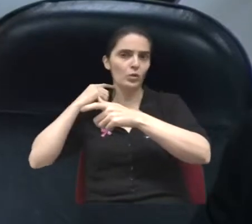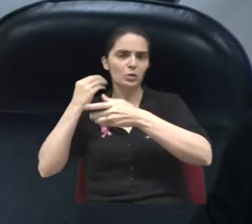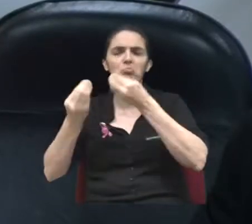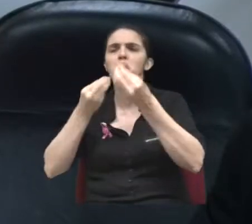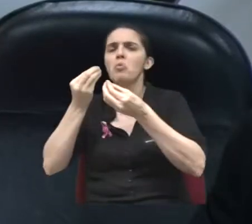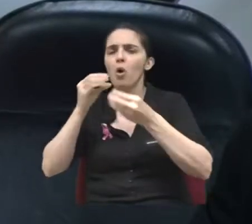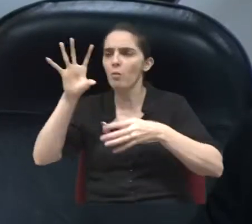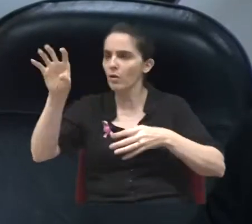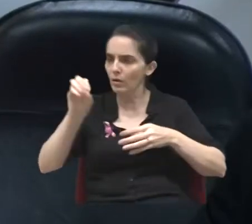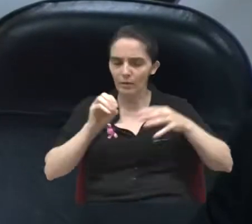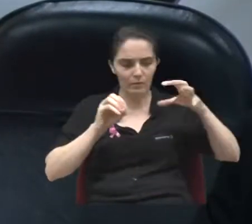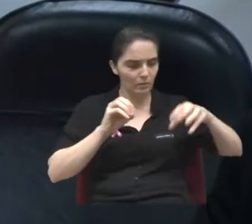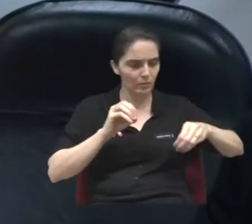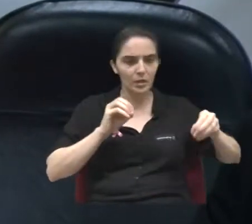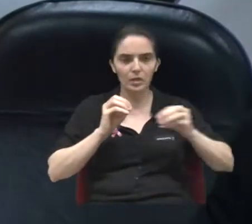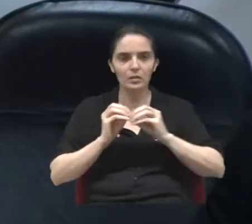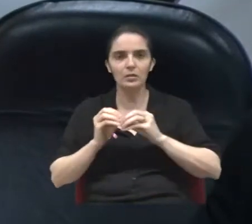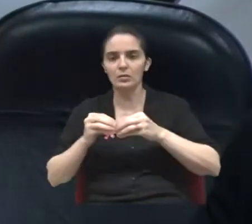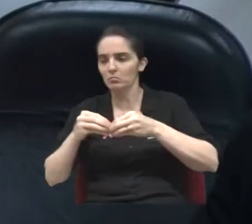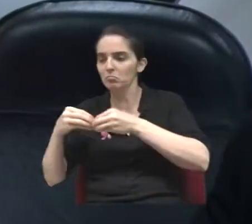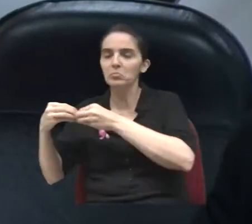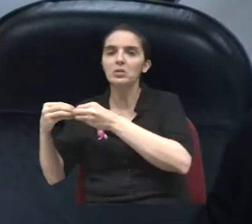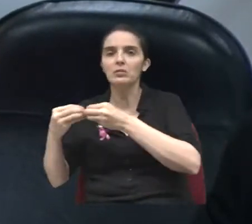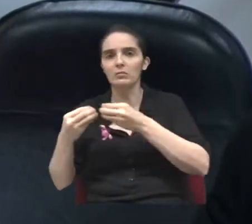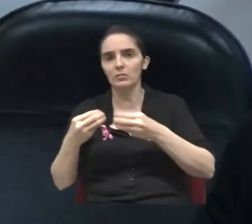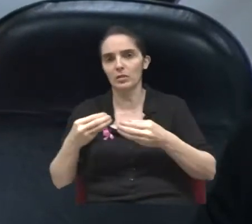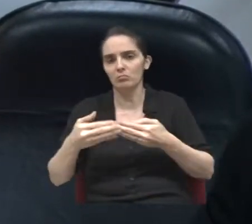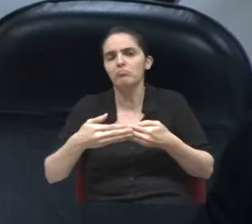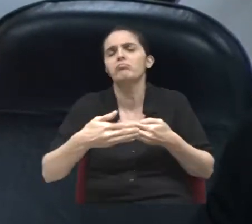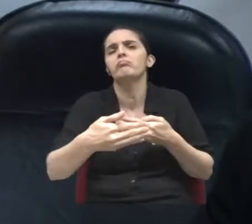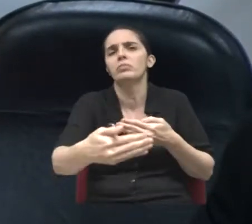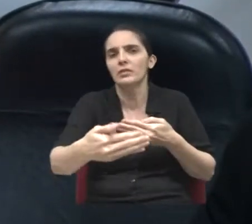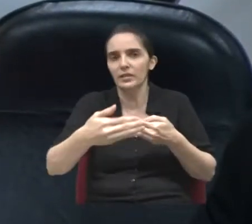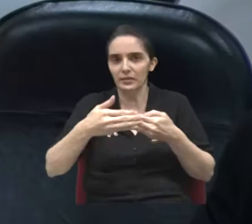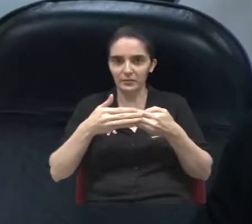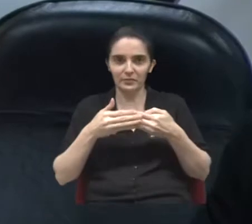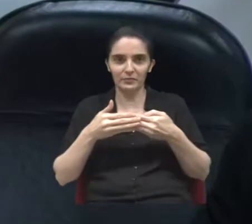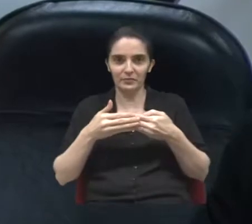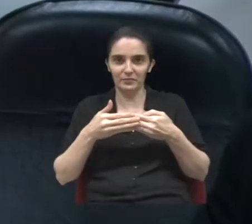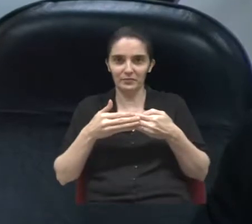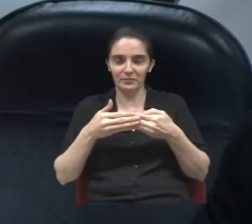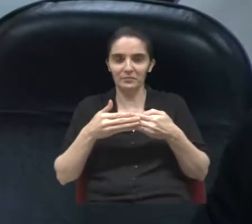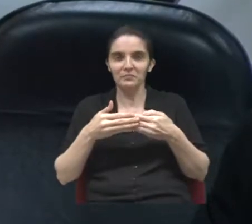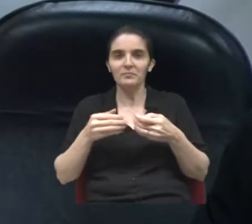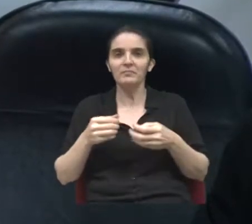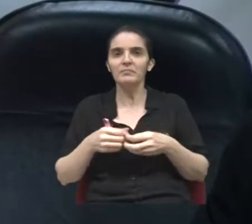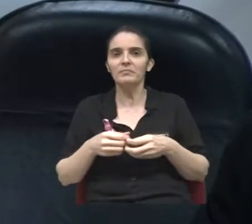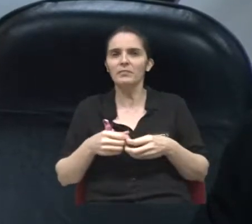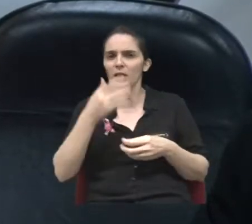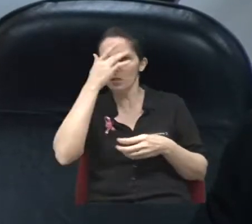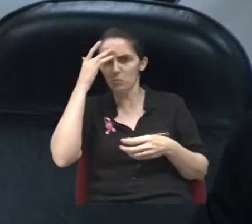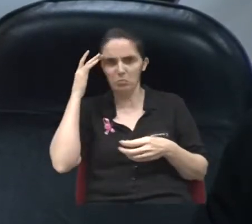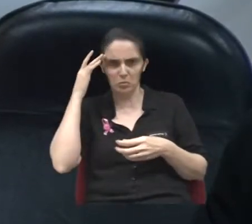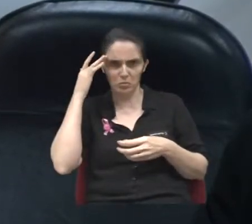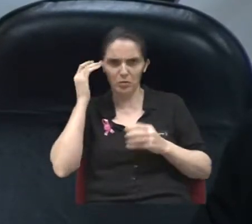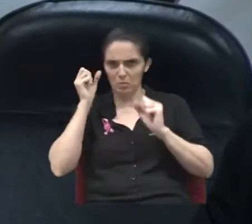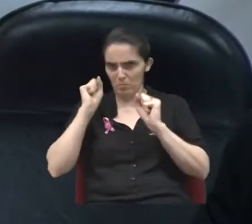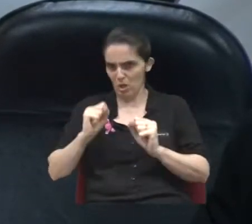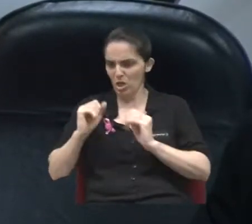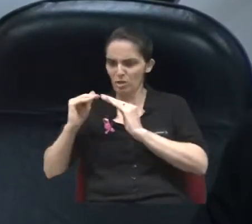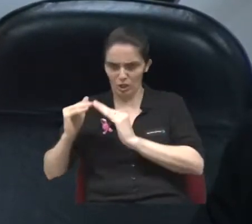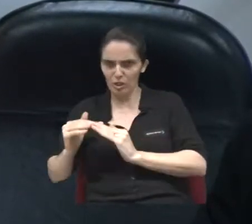desse recolhimento? Há pontos de coleta de lixo em que os moradores possam deixar o lixo? Se